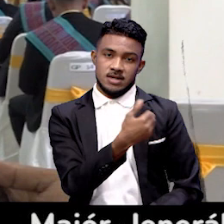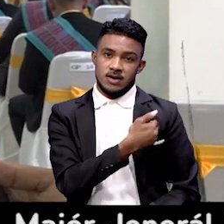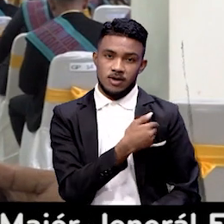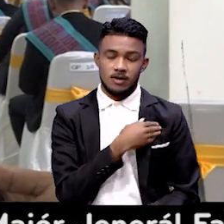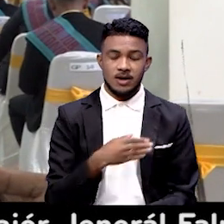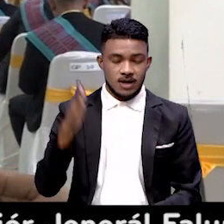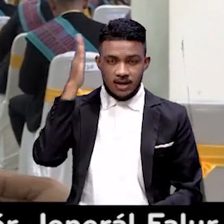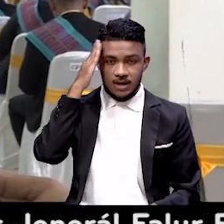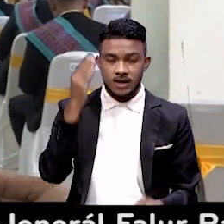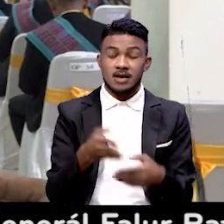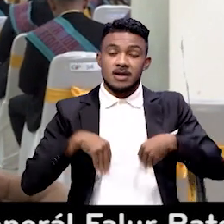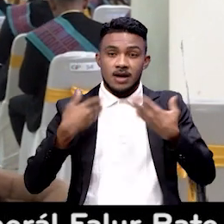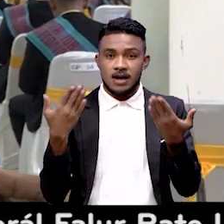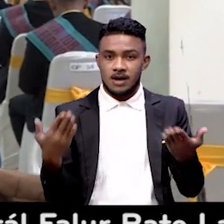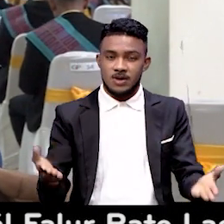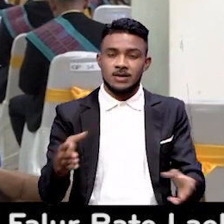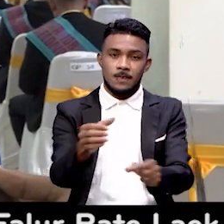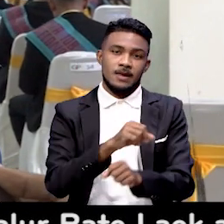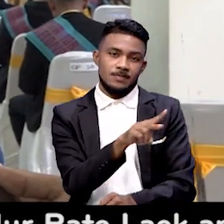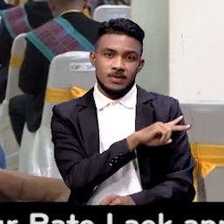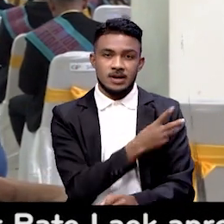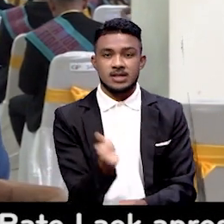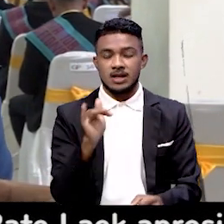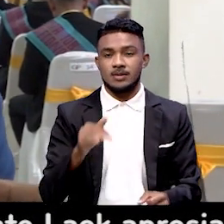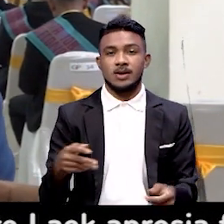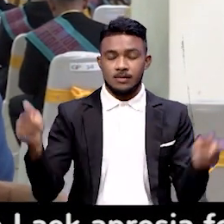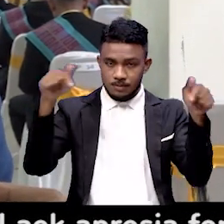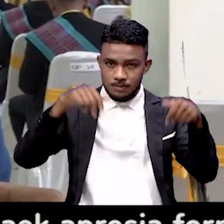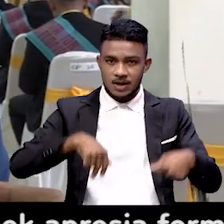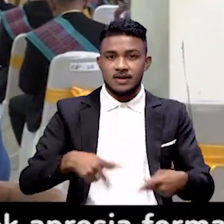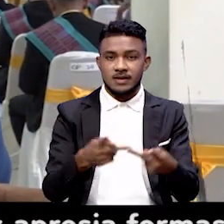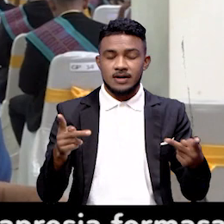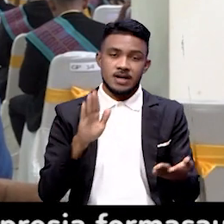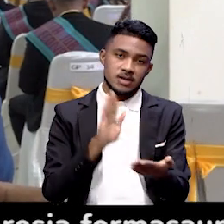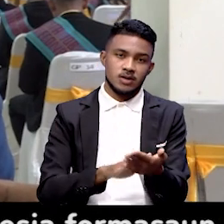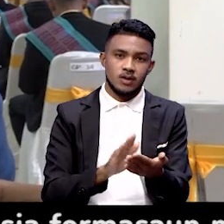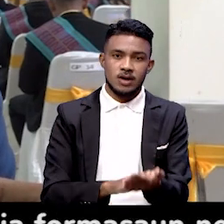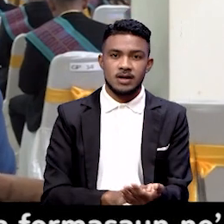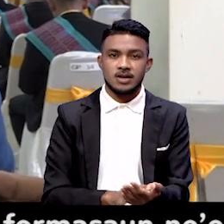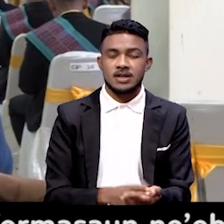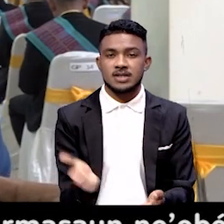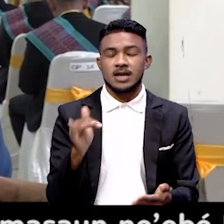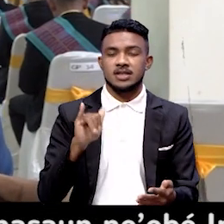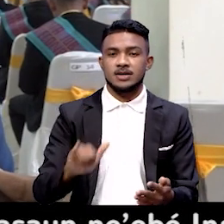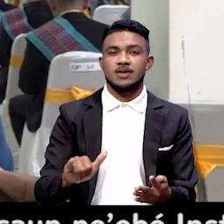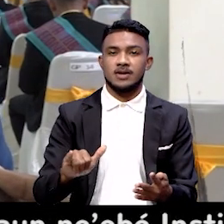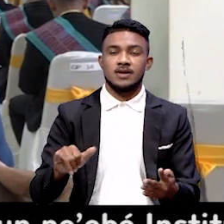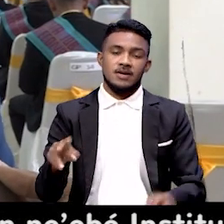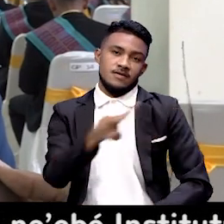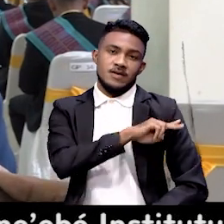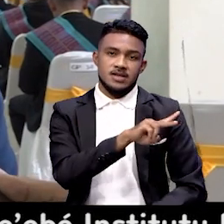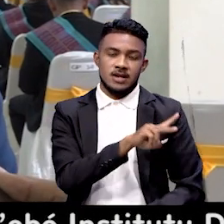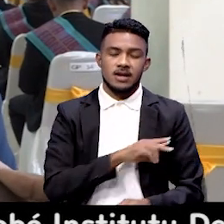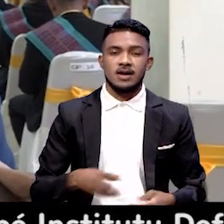vacina antan ita ta condição. Sira ne be mak tamba mai aulas so sira ne be mak simona vacina sira tem que ser tudo cartão